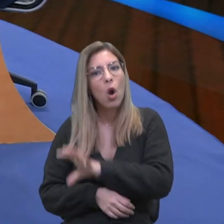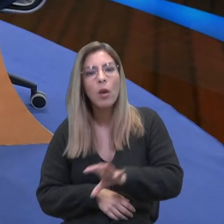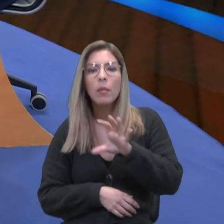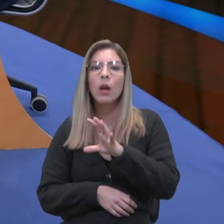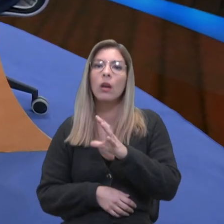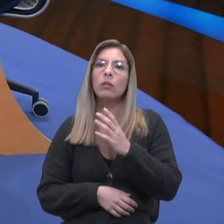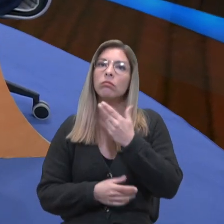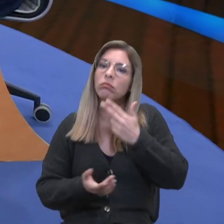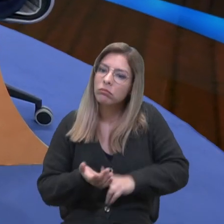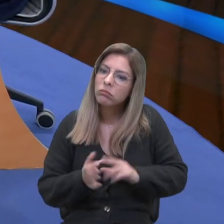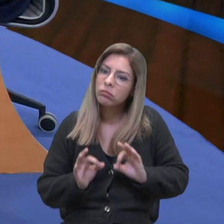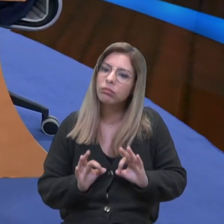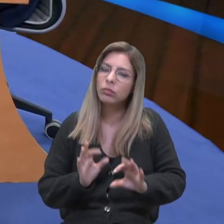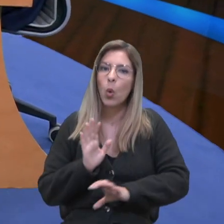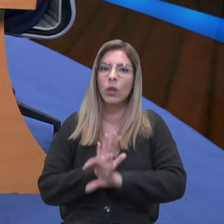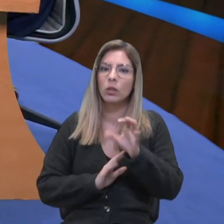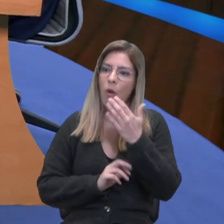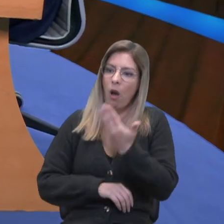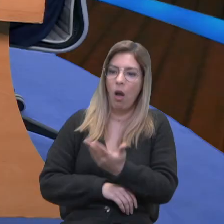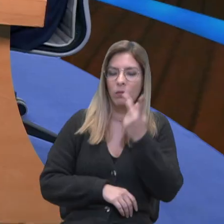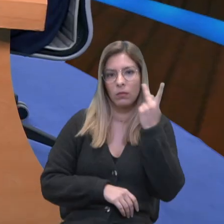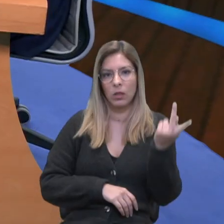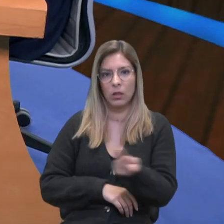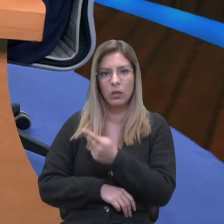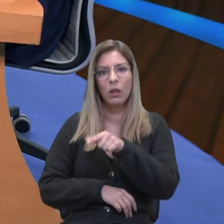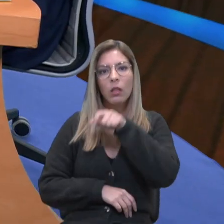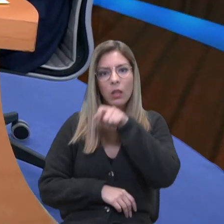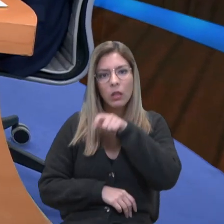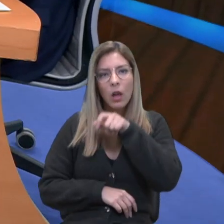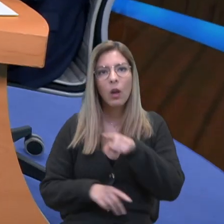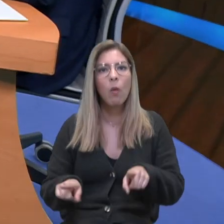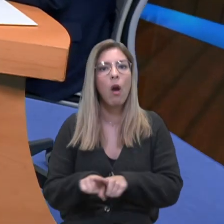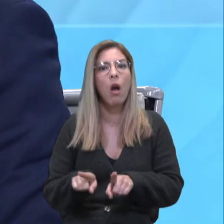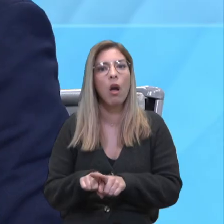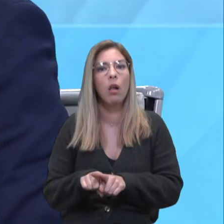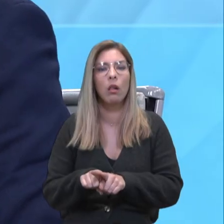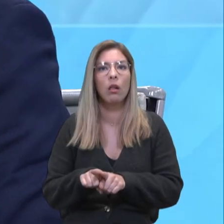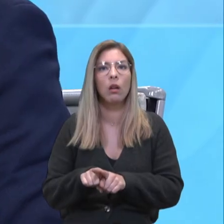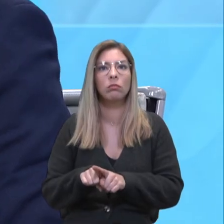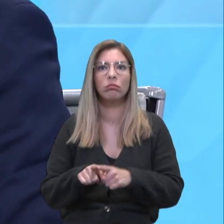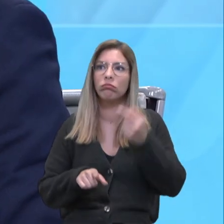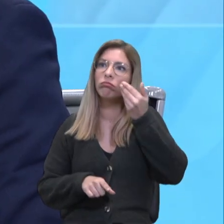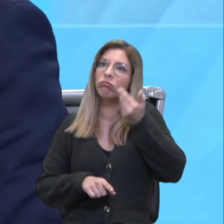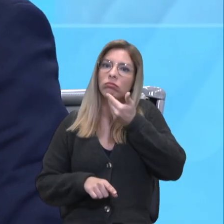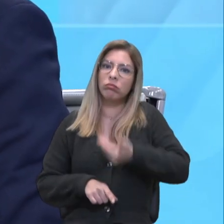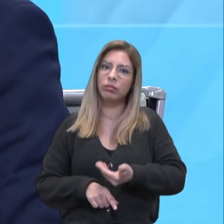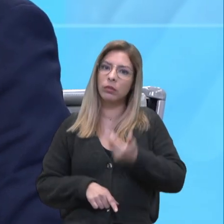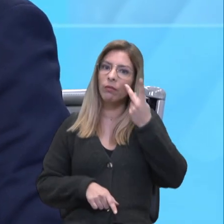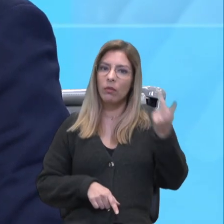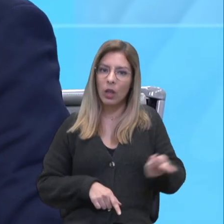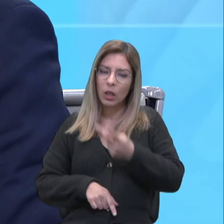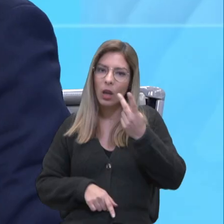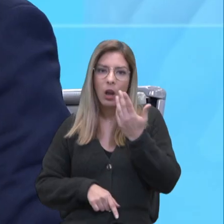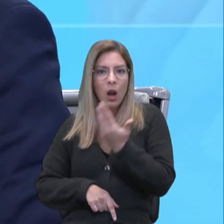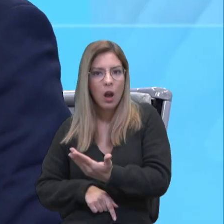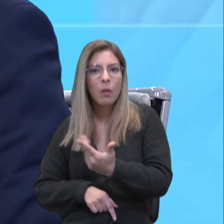integração da condição que vivem, são verdadeiros pedagogos de experiência de vida e de experiência de vida